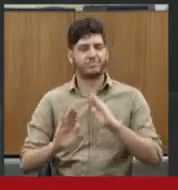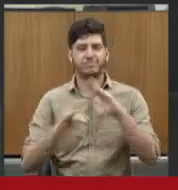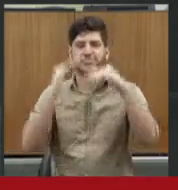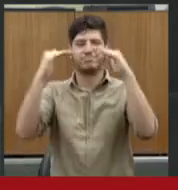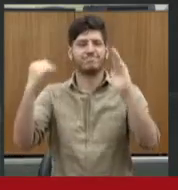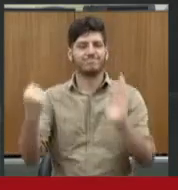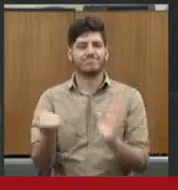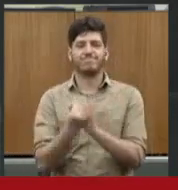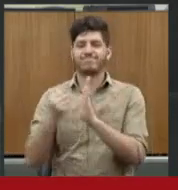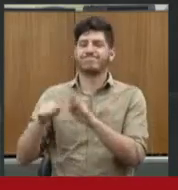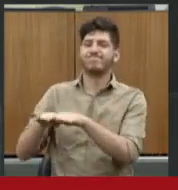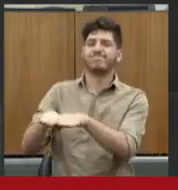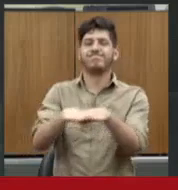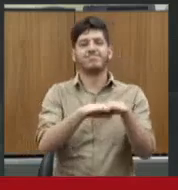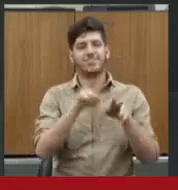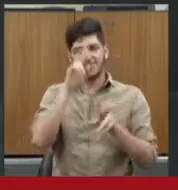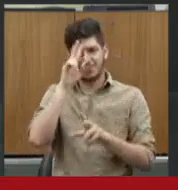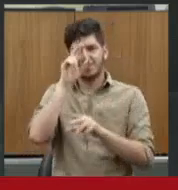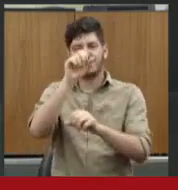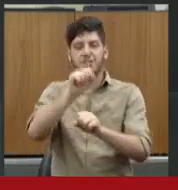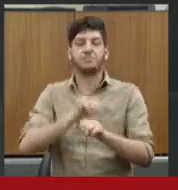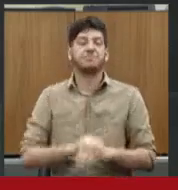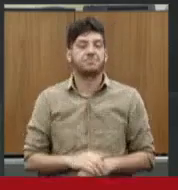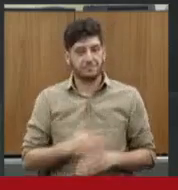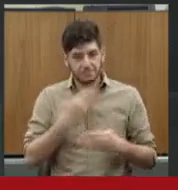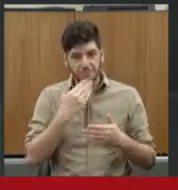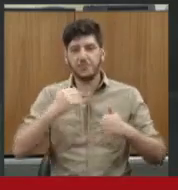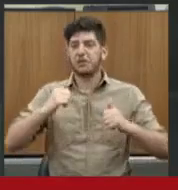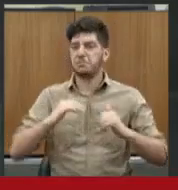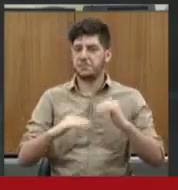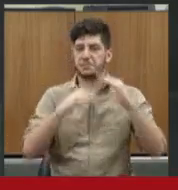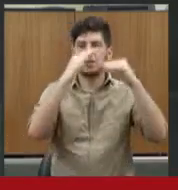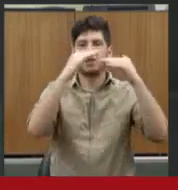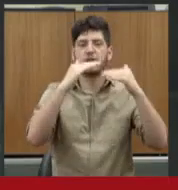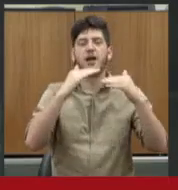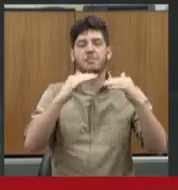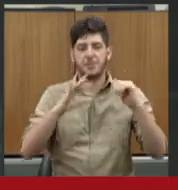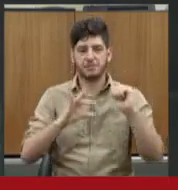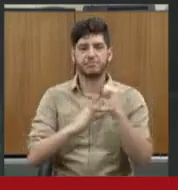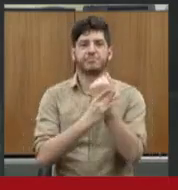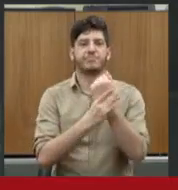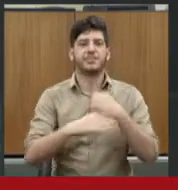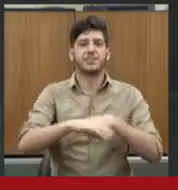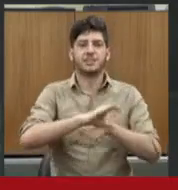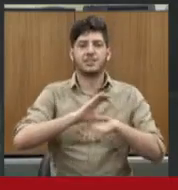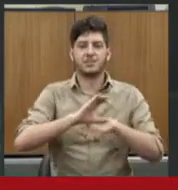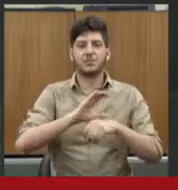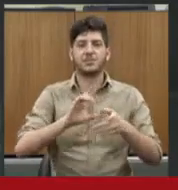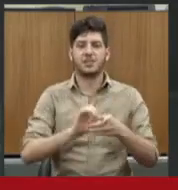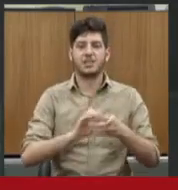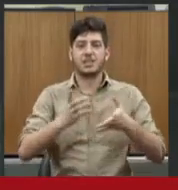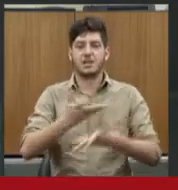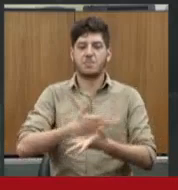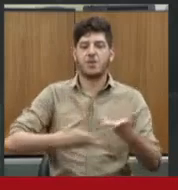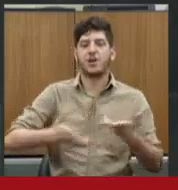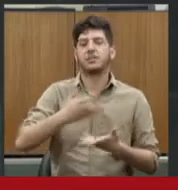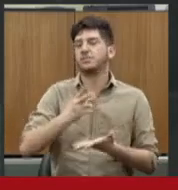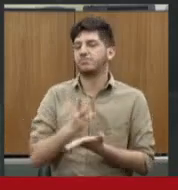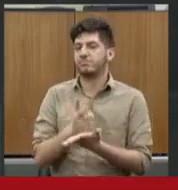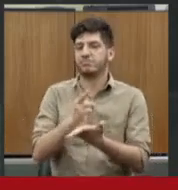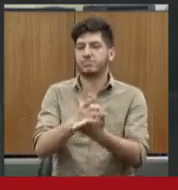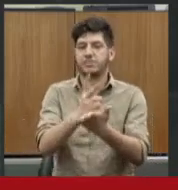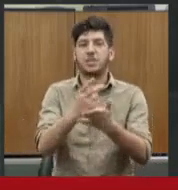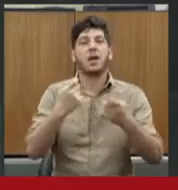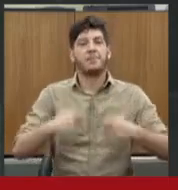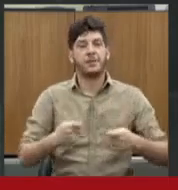consolidação. O aperfeiçoamento da democracia é obra contínua, realizada a muitas mãos. Aqui neste